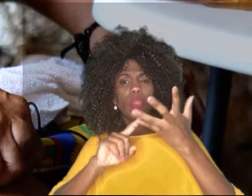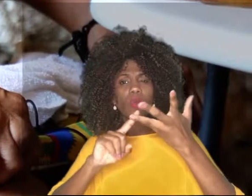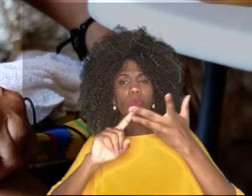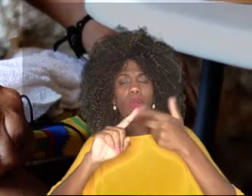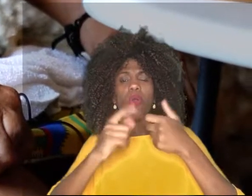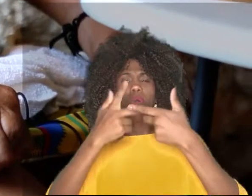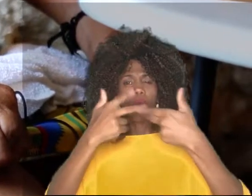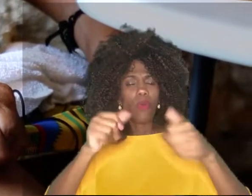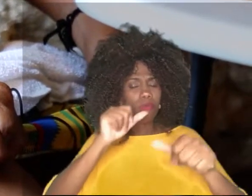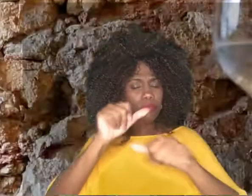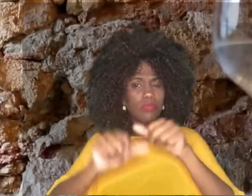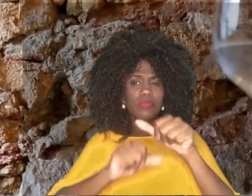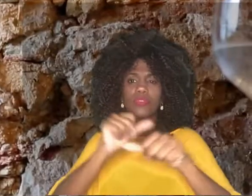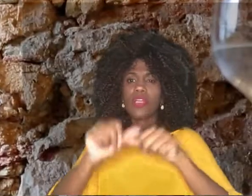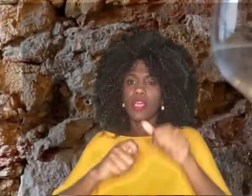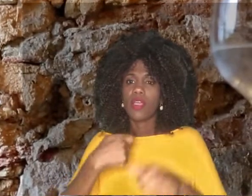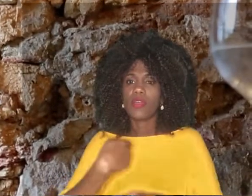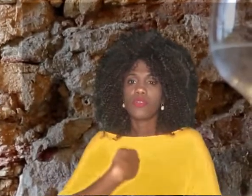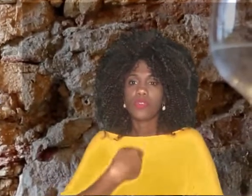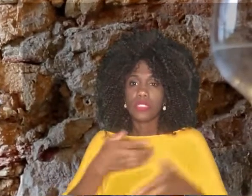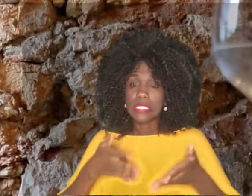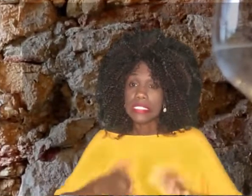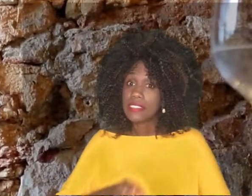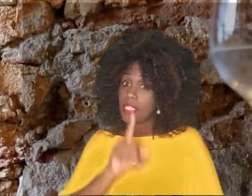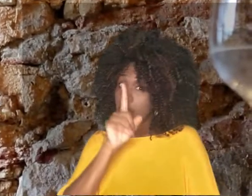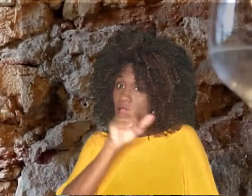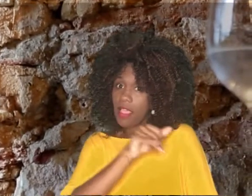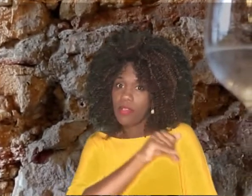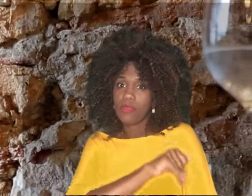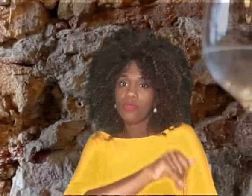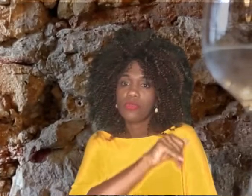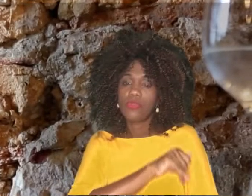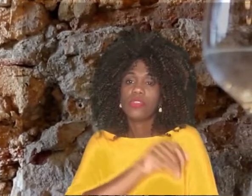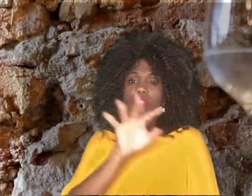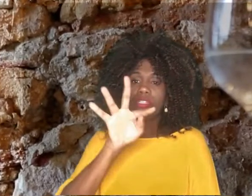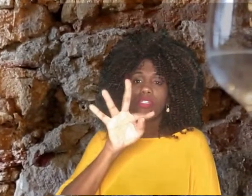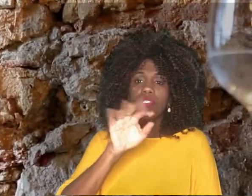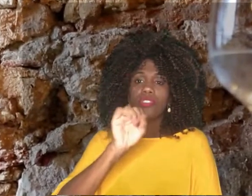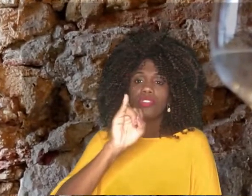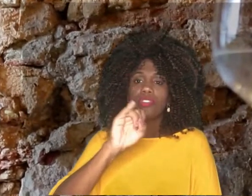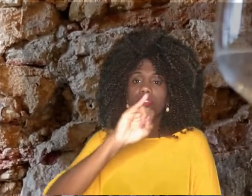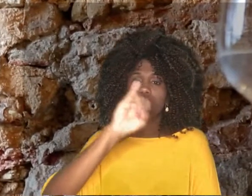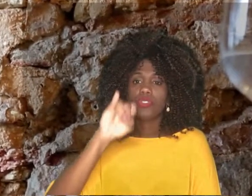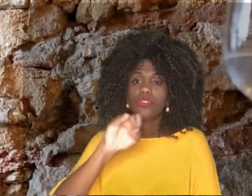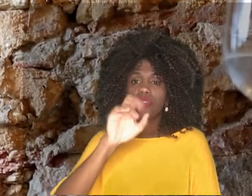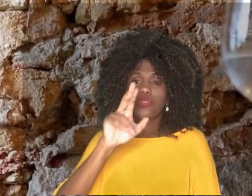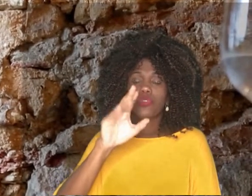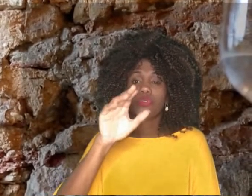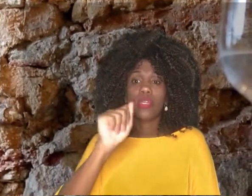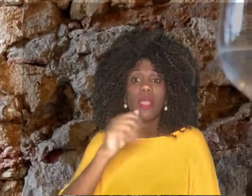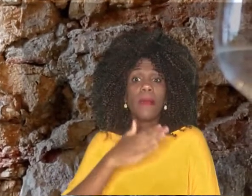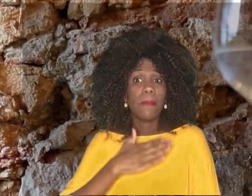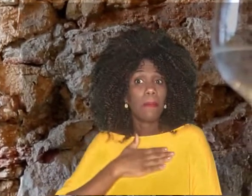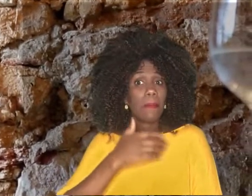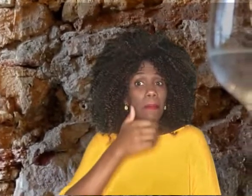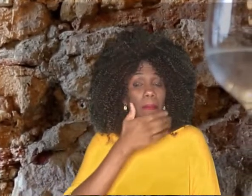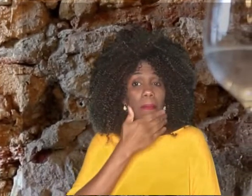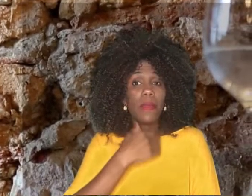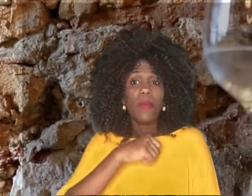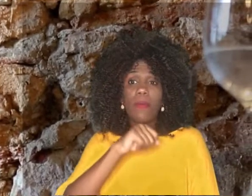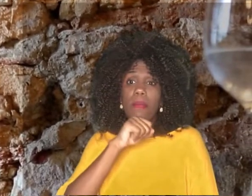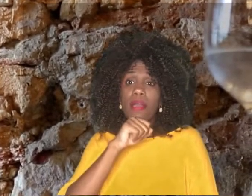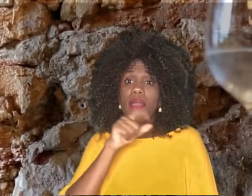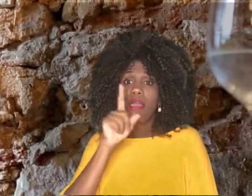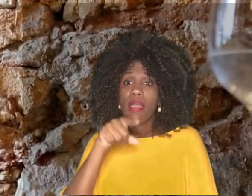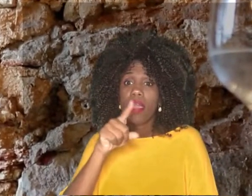tudo isso foi revertido. Eu sou nascida no Rio de Janeiro, na Tijuca, e o meu pai era militar